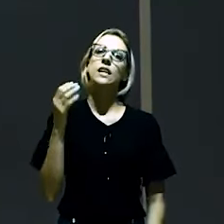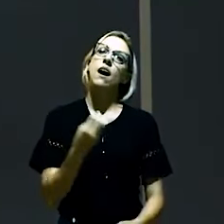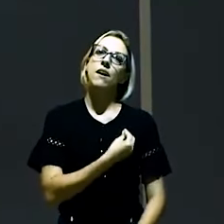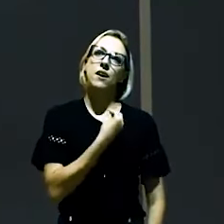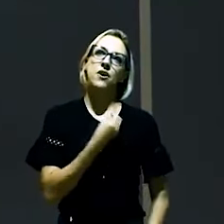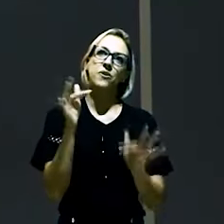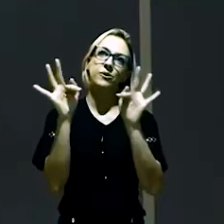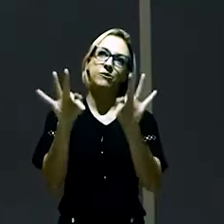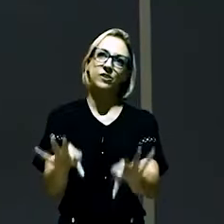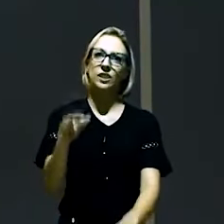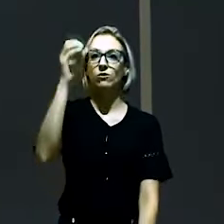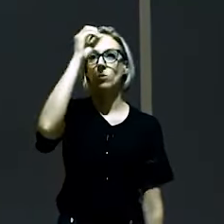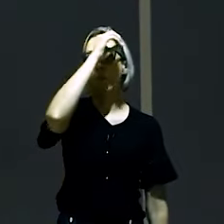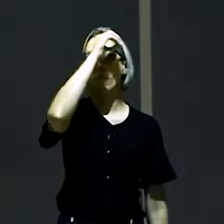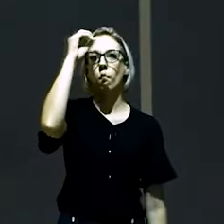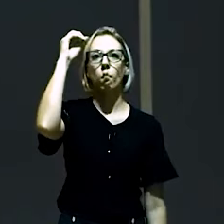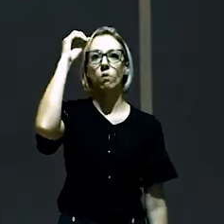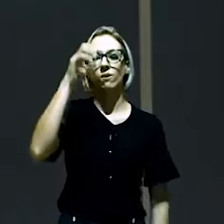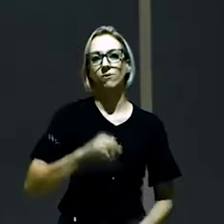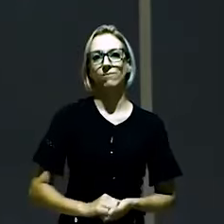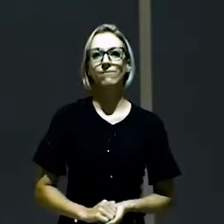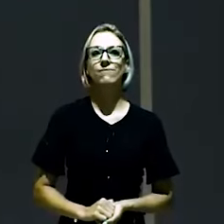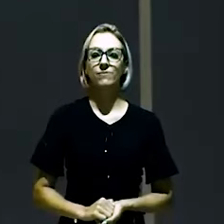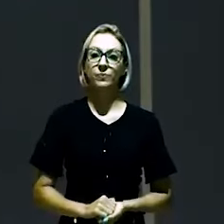E isso pode acontecer com todos nós que aqui estamos.